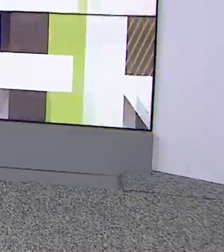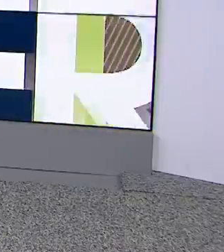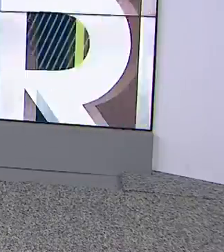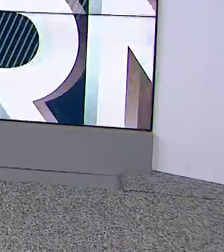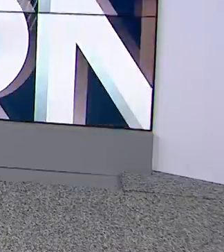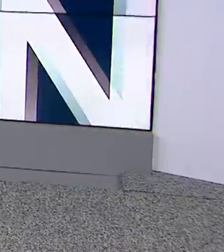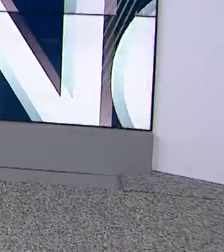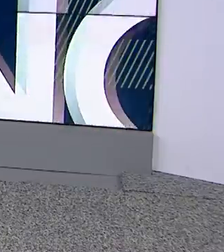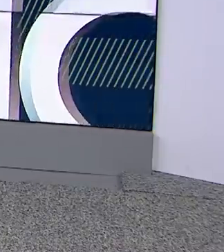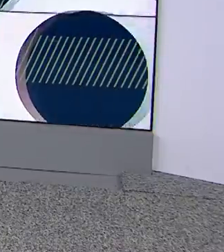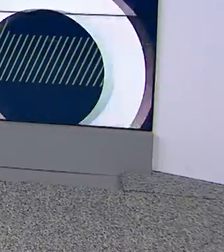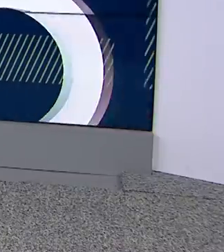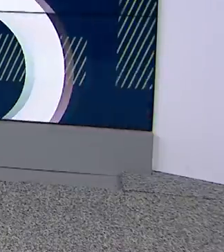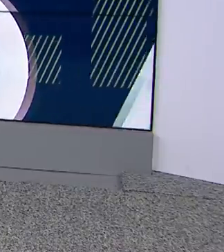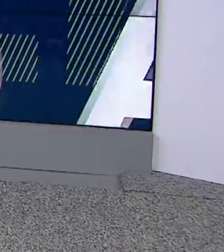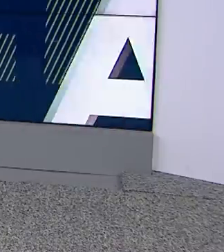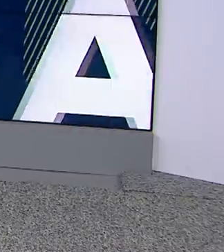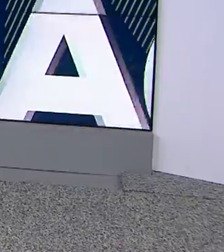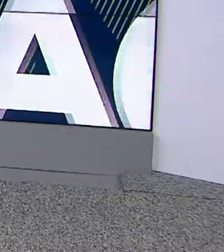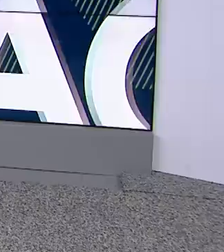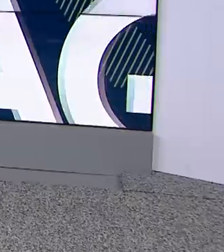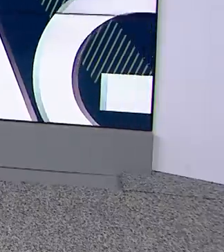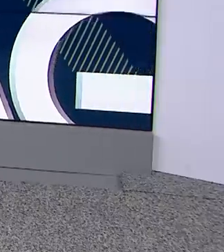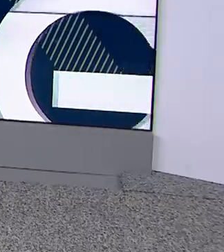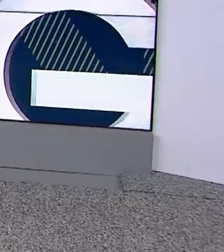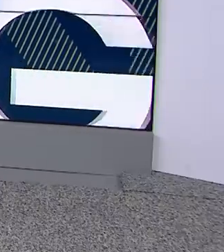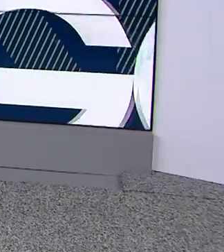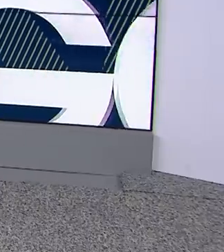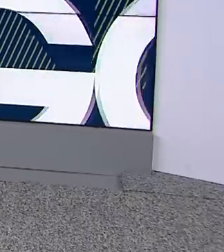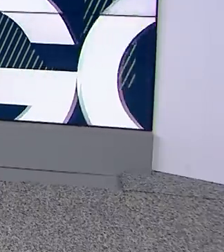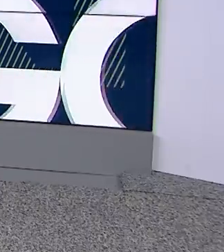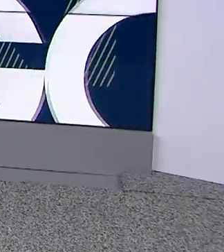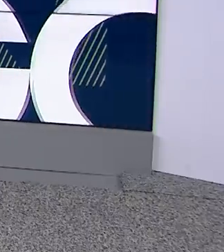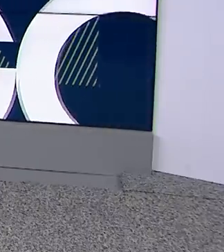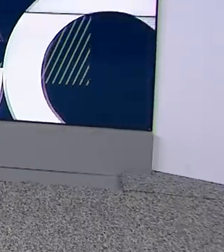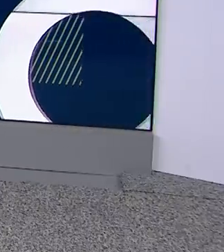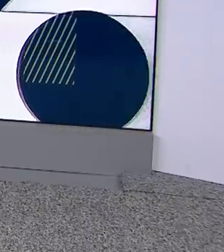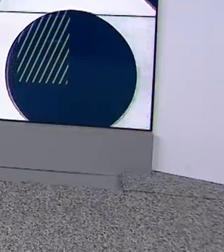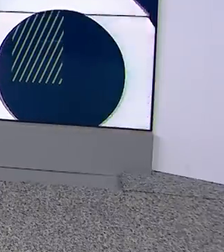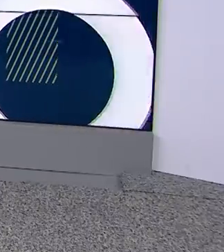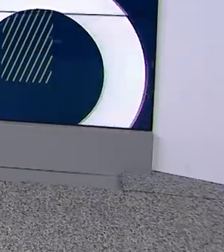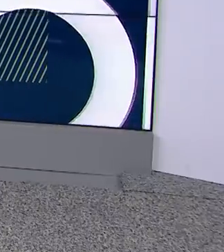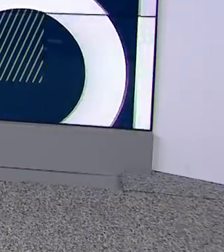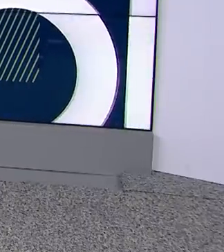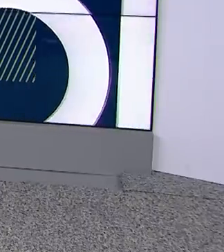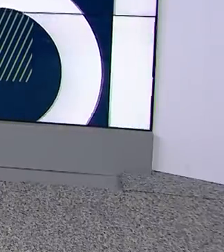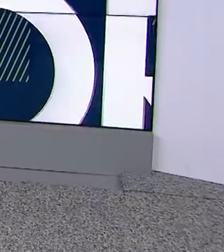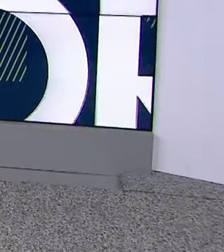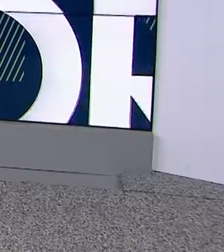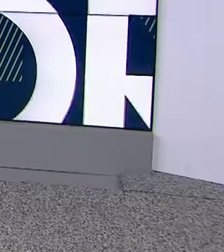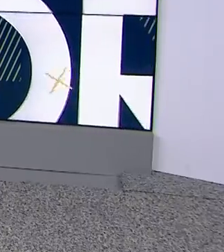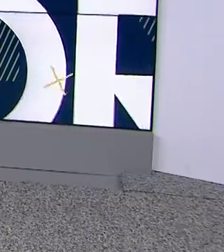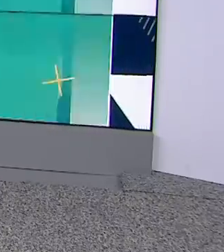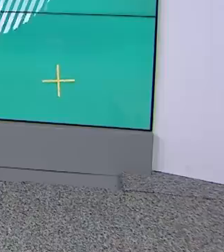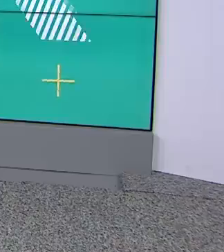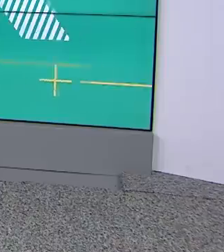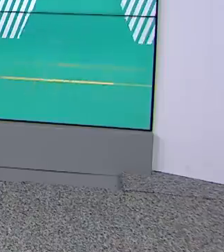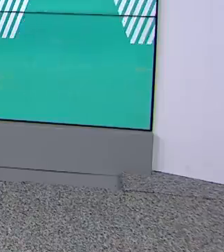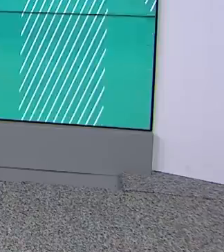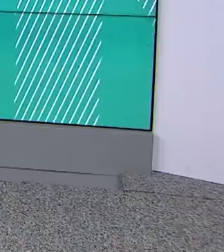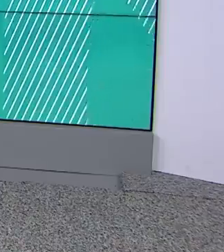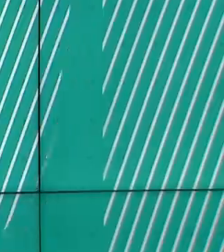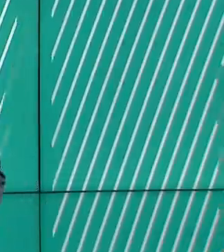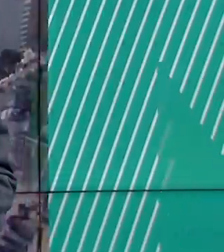de comércio, investimentos e intercâmbio bilaterais. E esse compromisso também foi ressaltado pelo presidente durante o encontro de